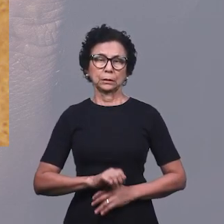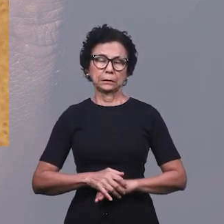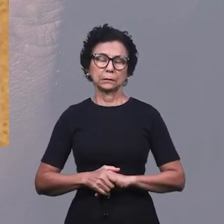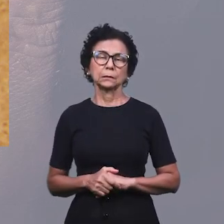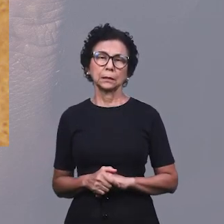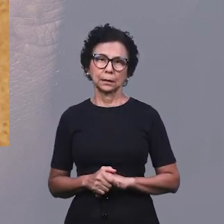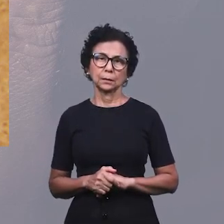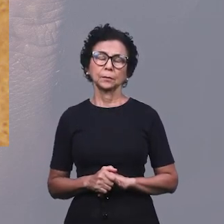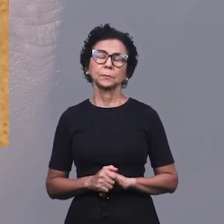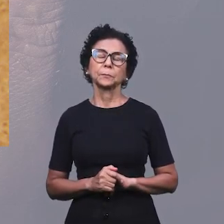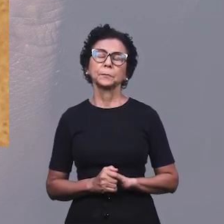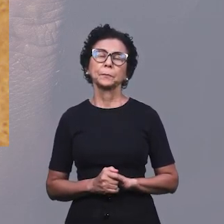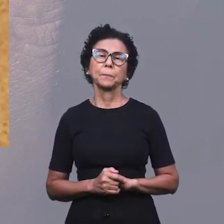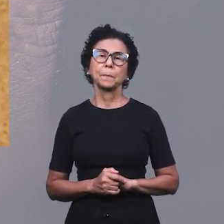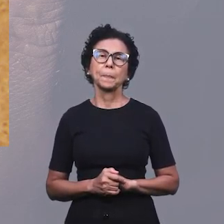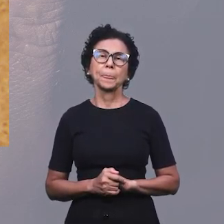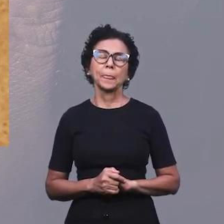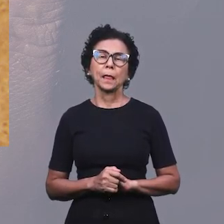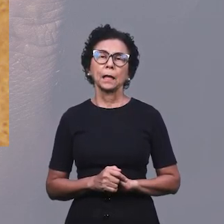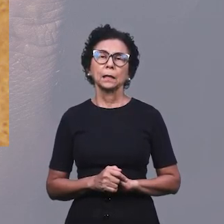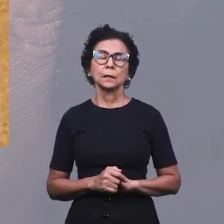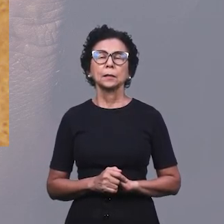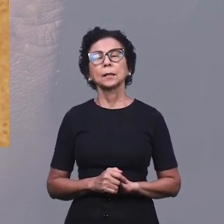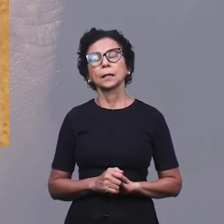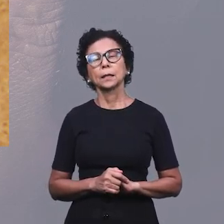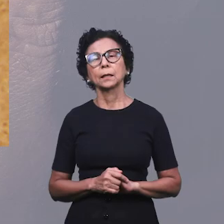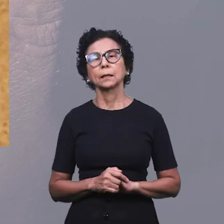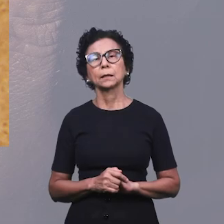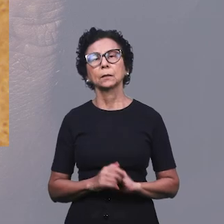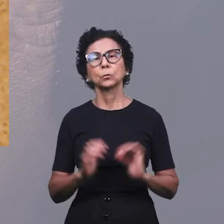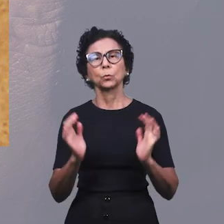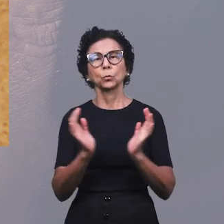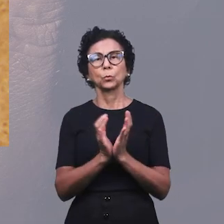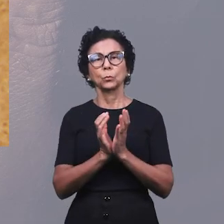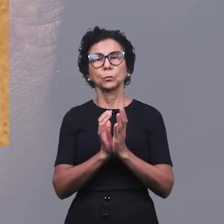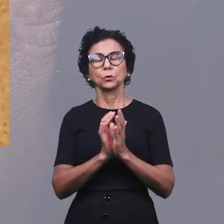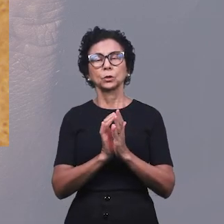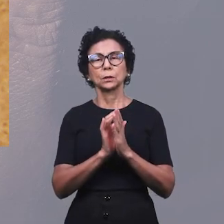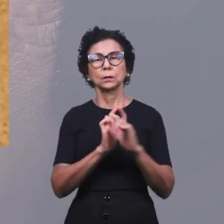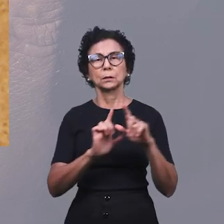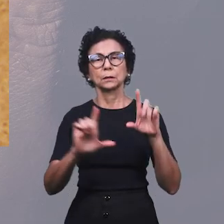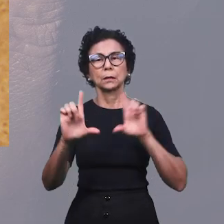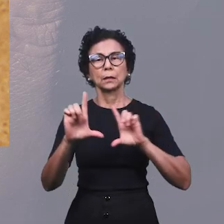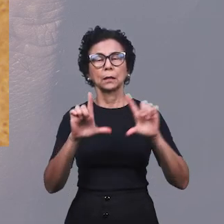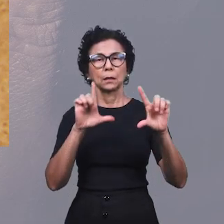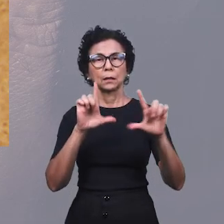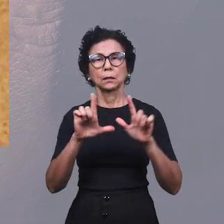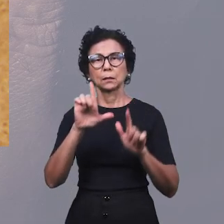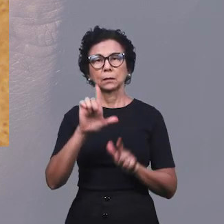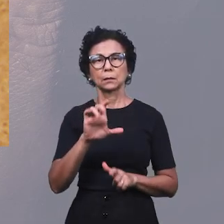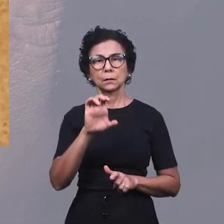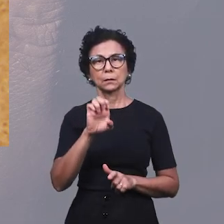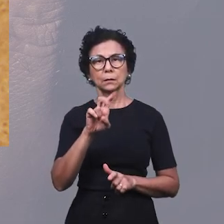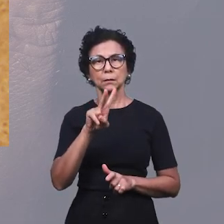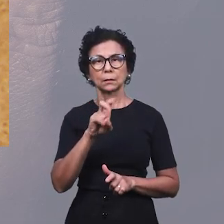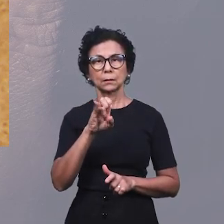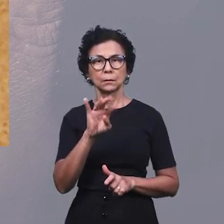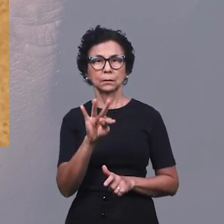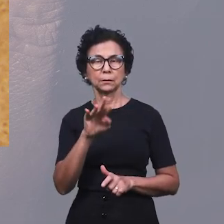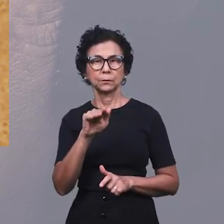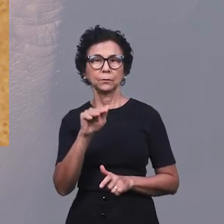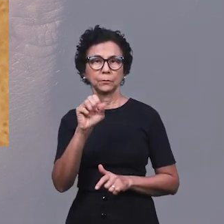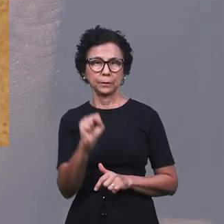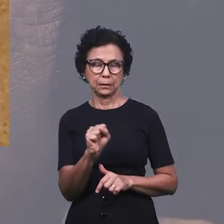era levita. E estes elementos faziam parte do culto. Então, só os sacerdotes é quem